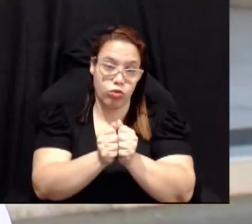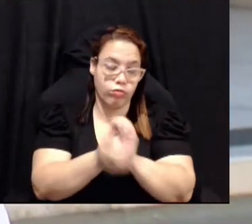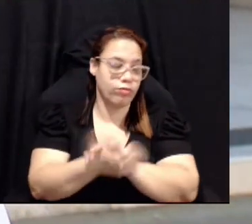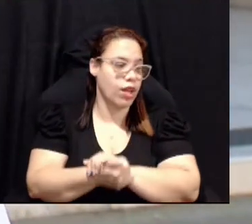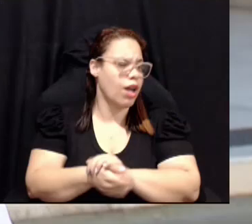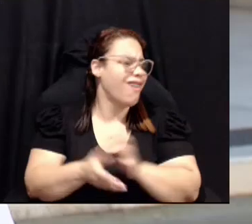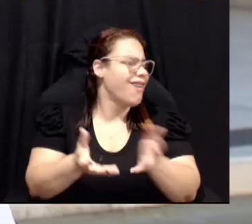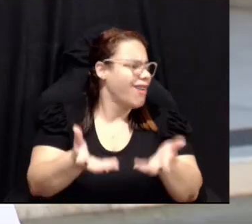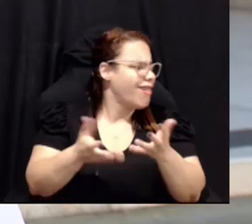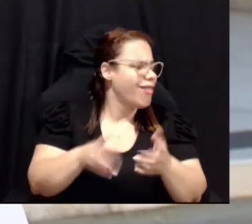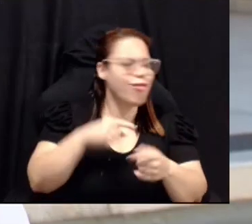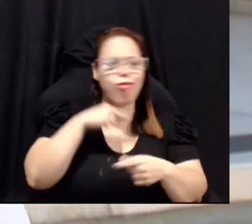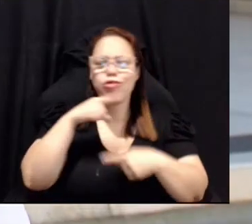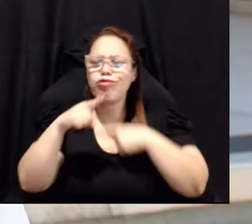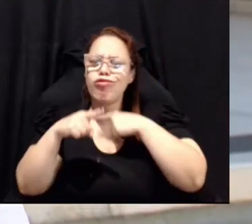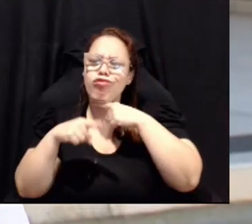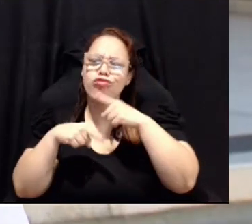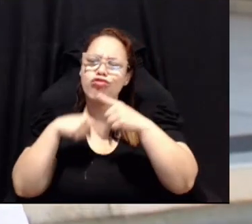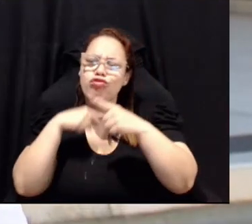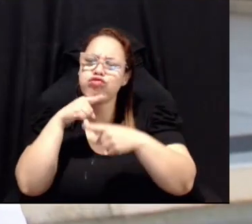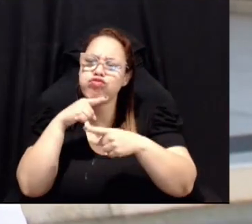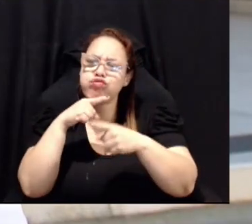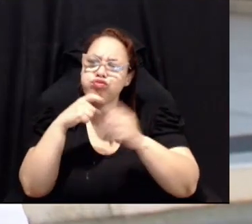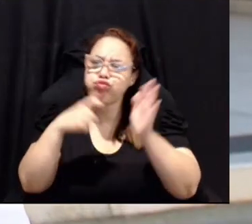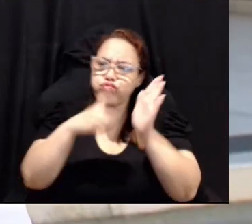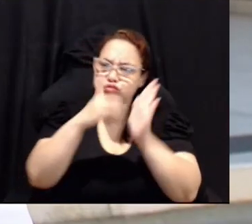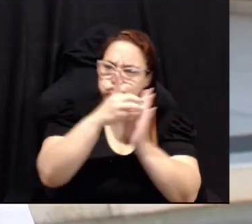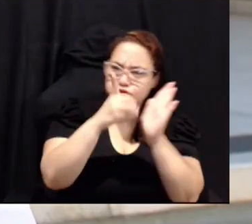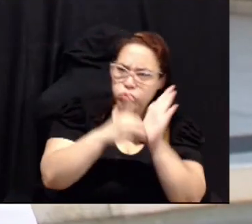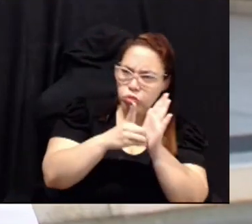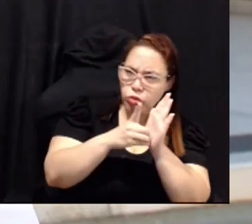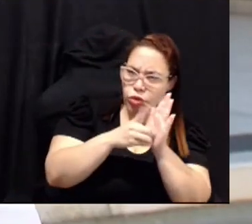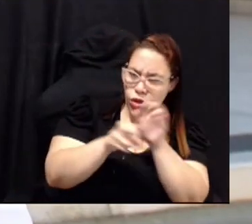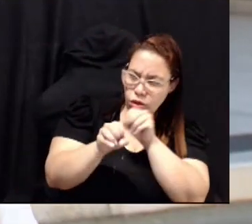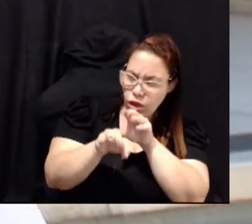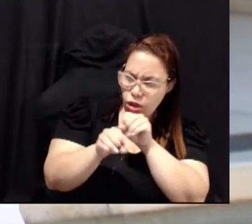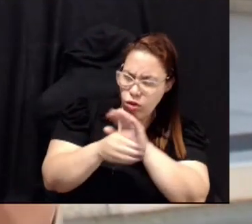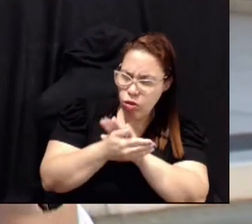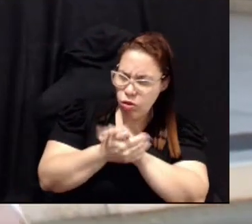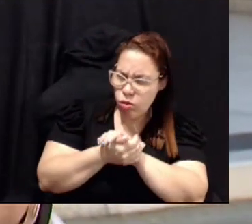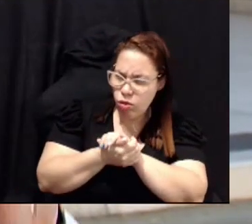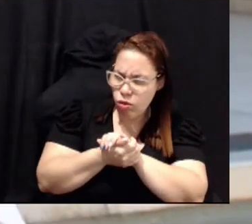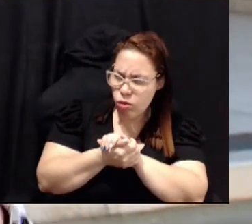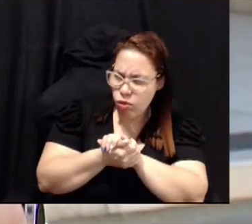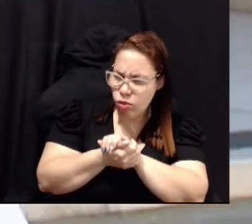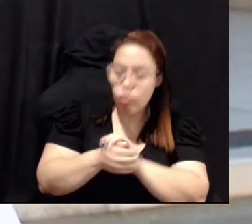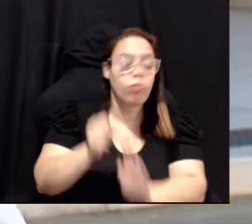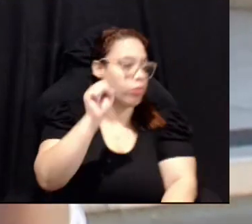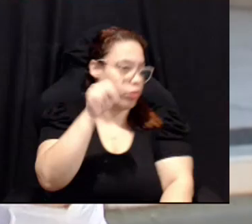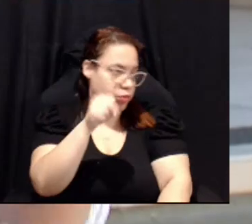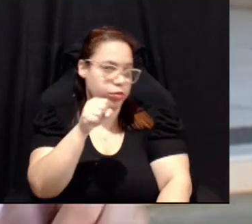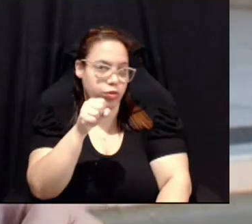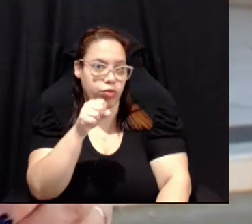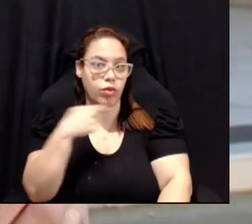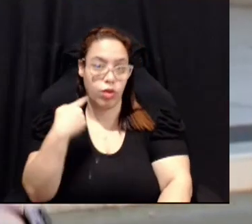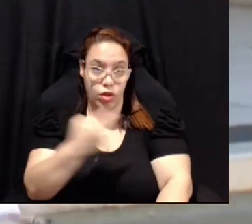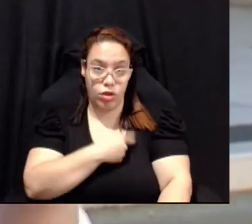alguma dúvida na hora de declarar, tem algum site que orienta como fazer essa destinação? Sim, o site da nossa